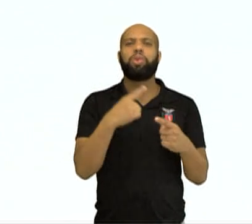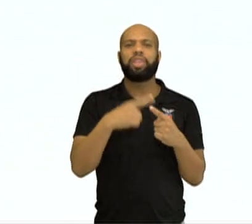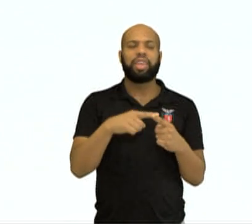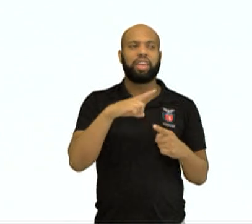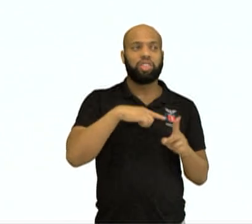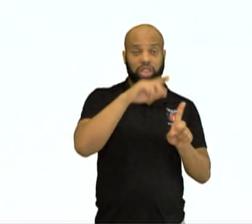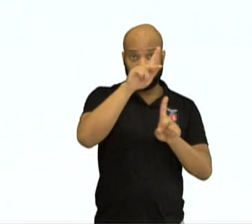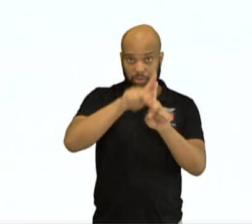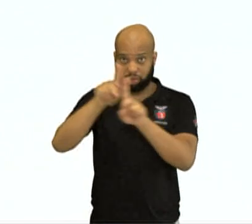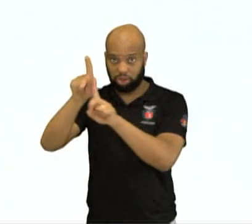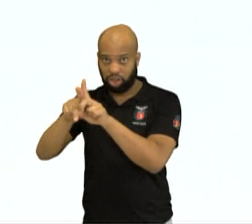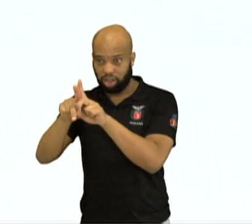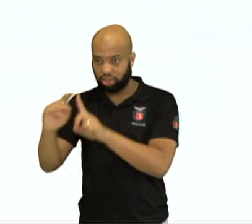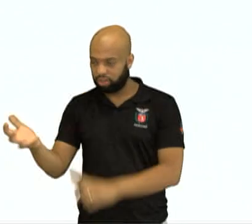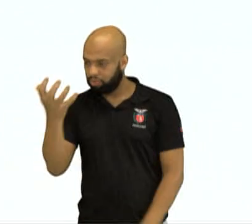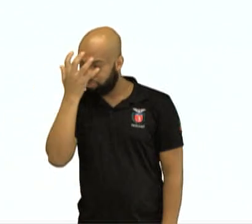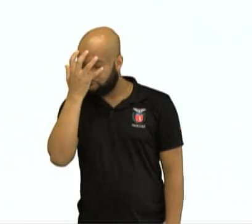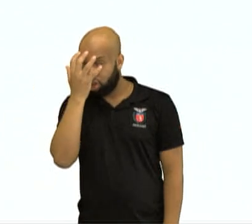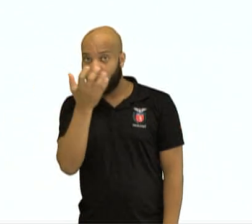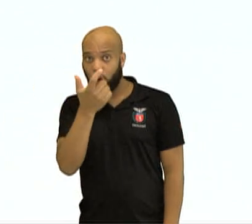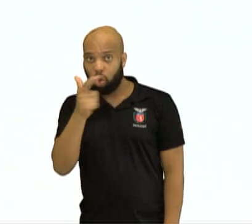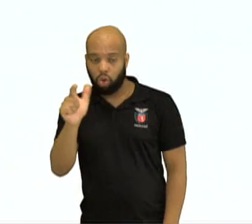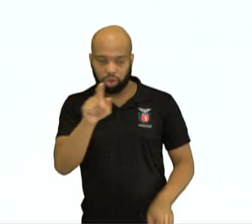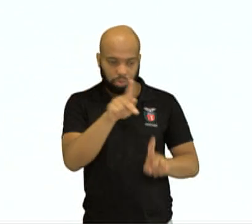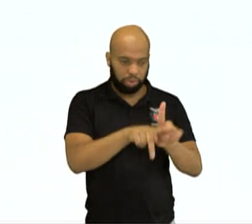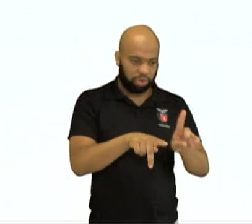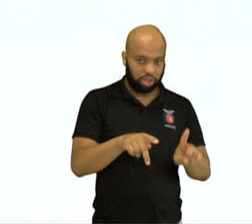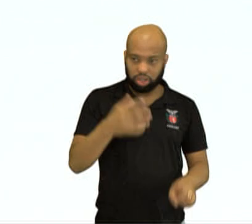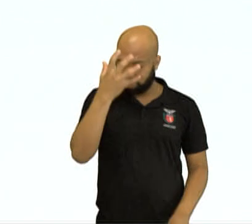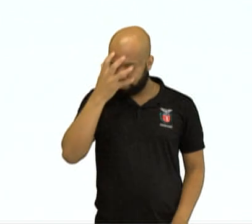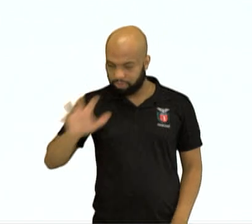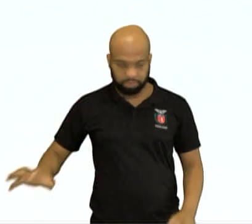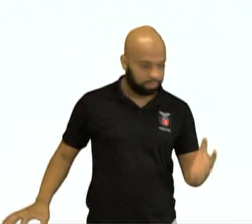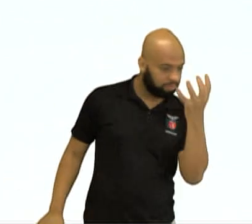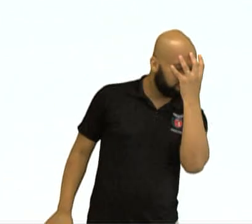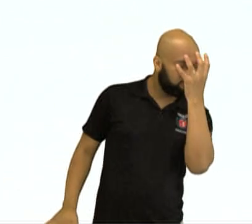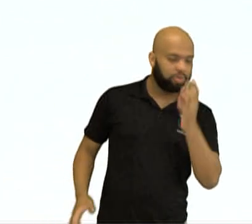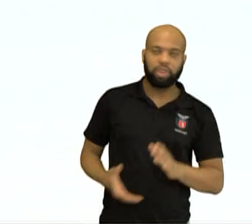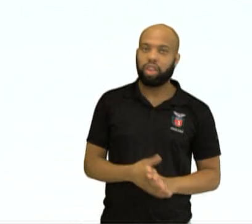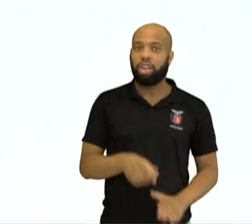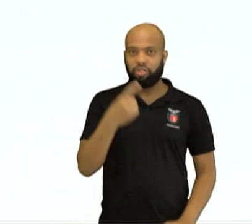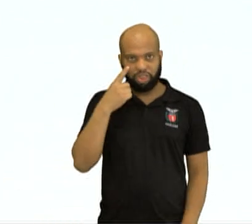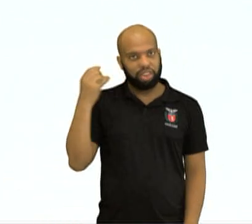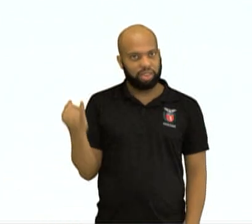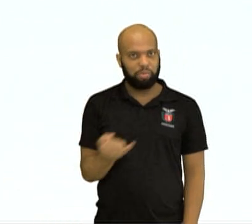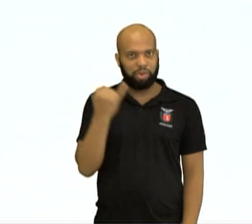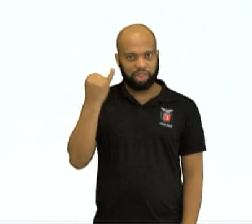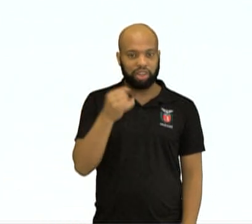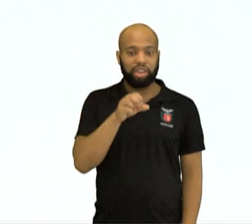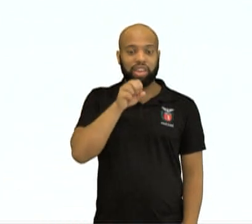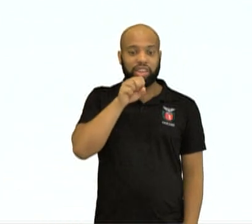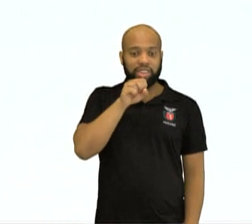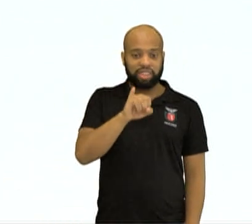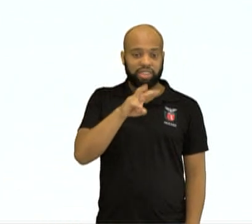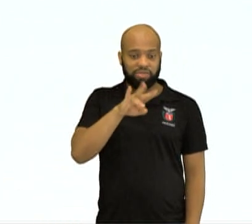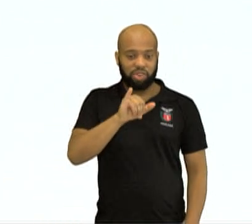Opa, então, olha aí uma função bem importante da máscara, trocar